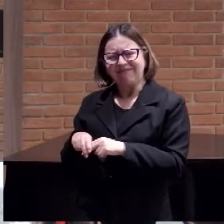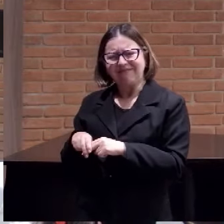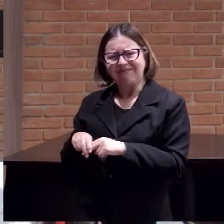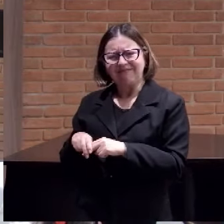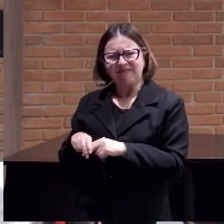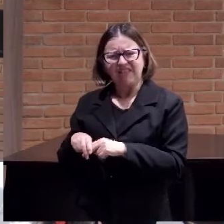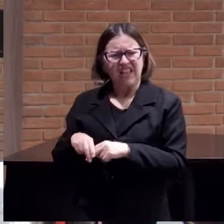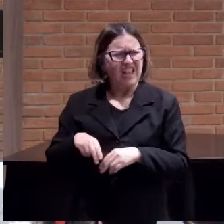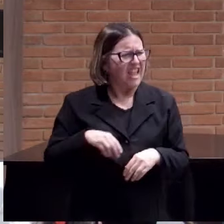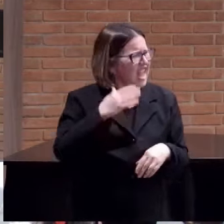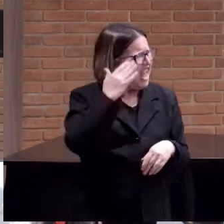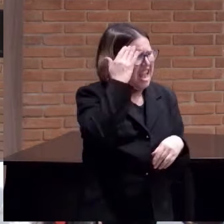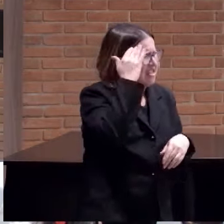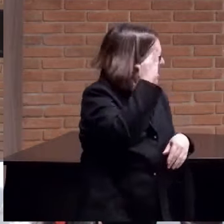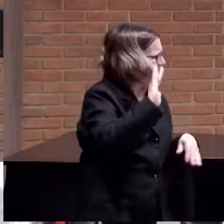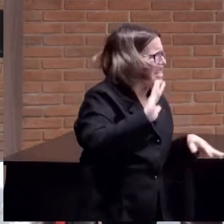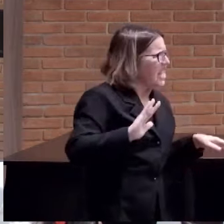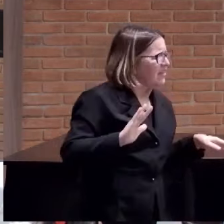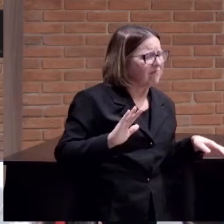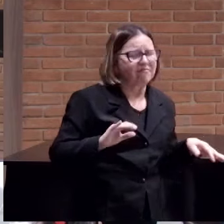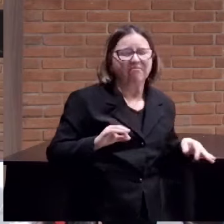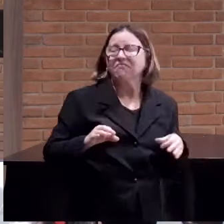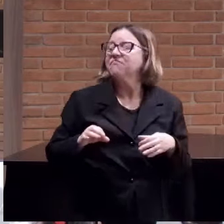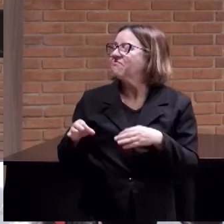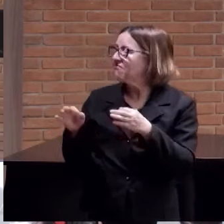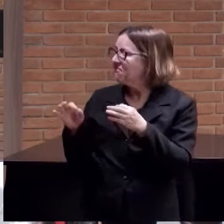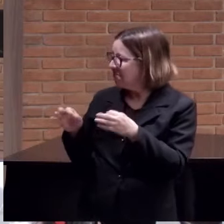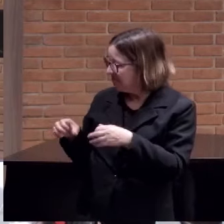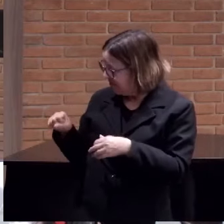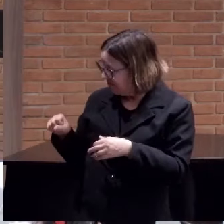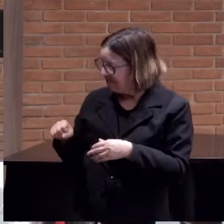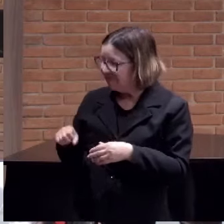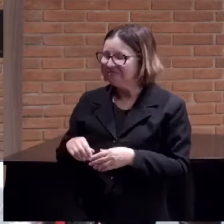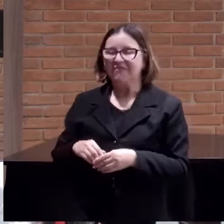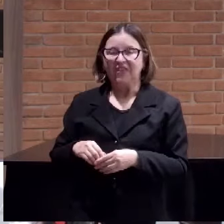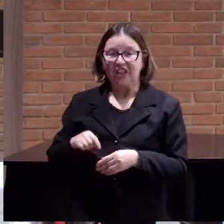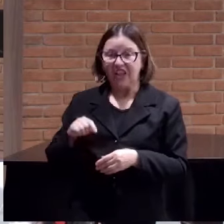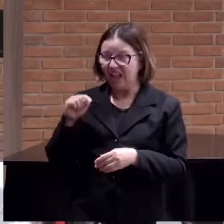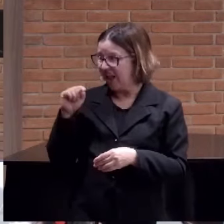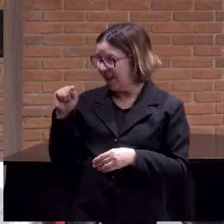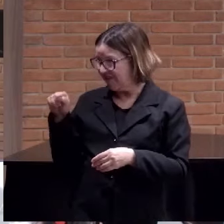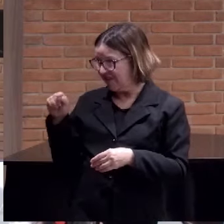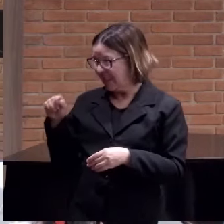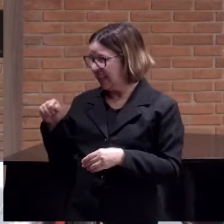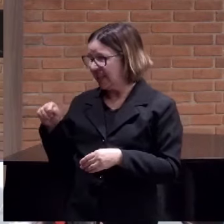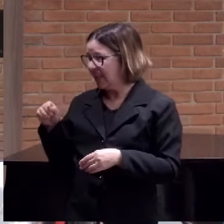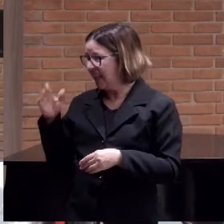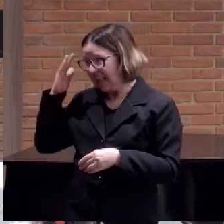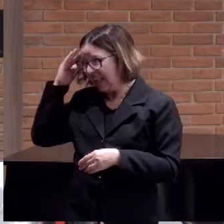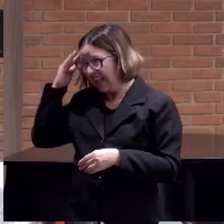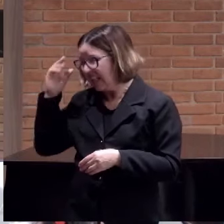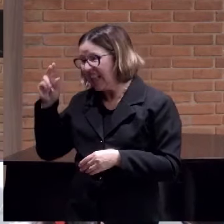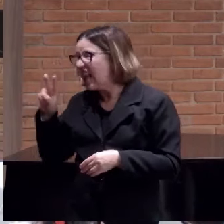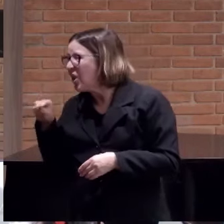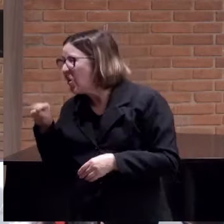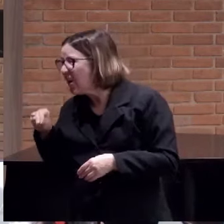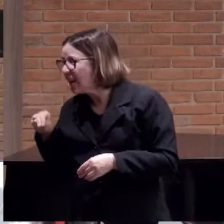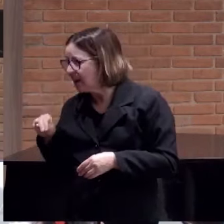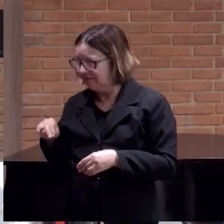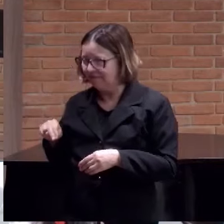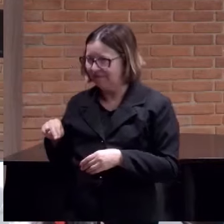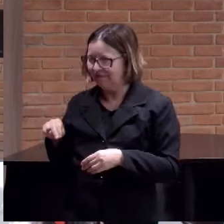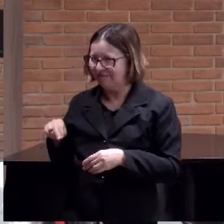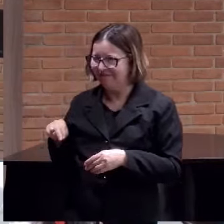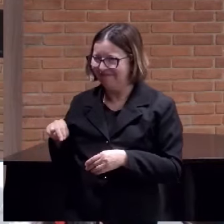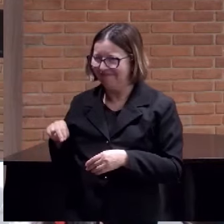Eu não estou entendendo. Perfeitamente. Você não vai entender nunca. É isso aí que